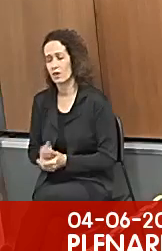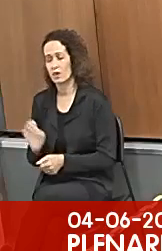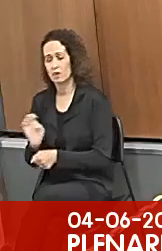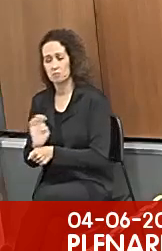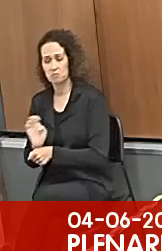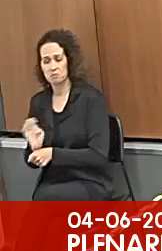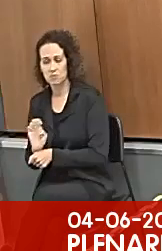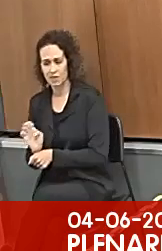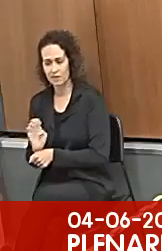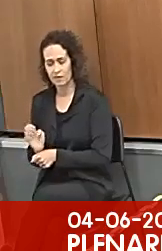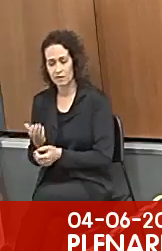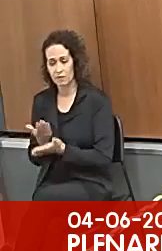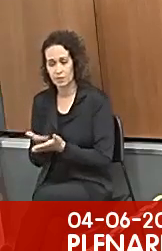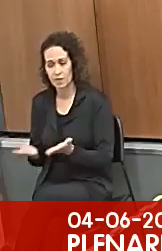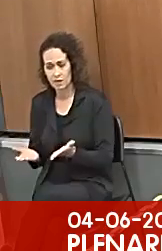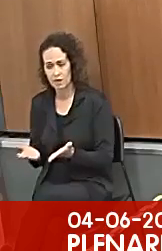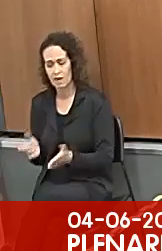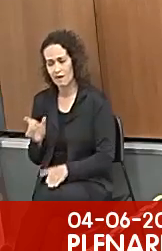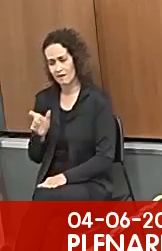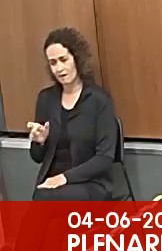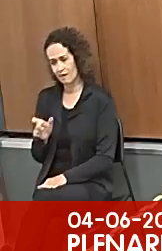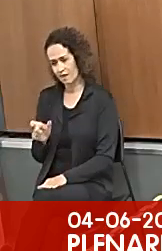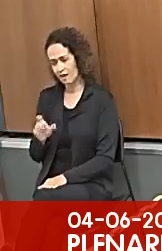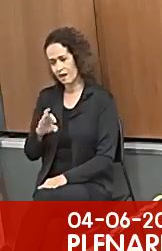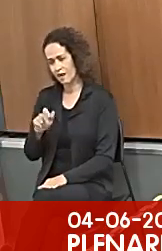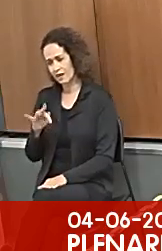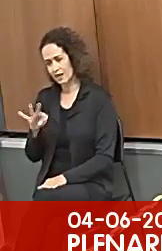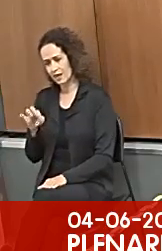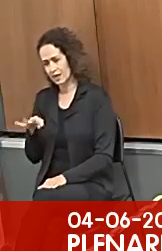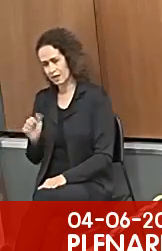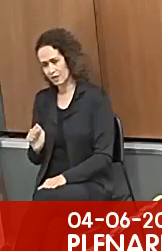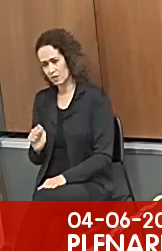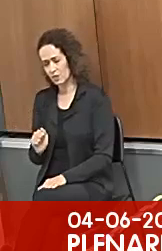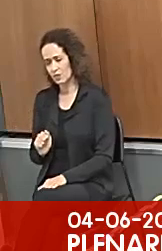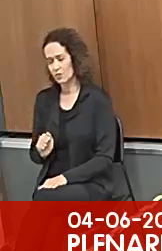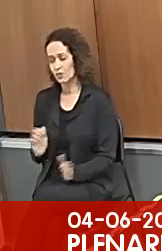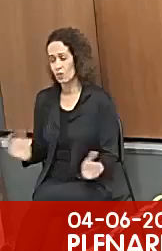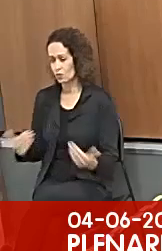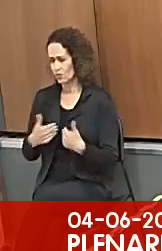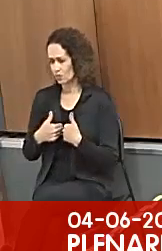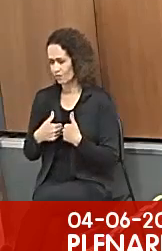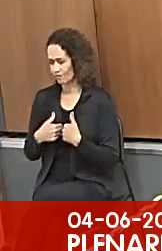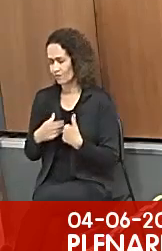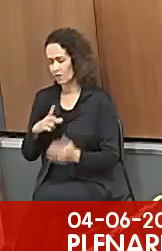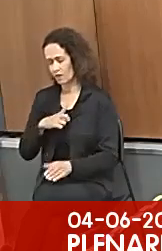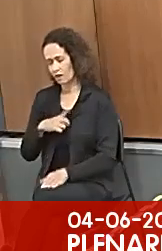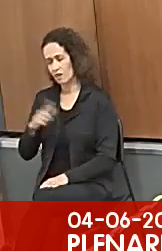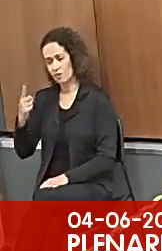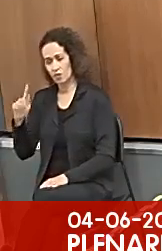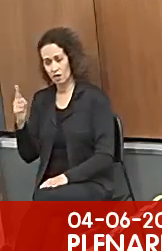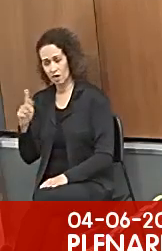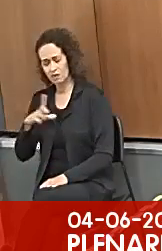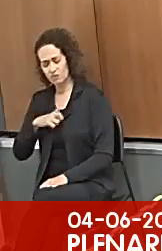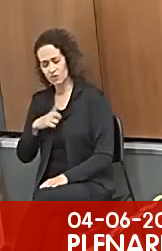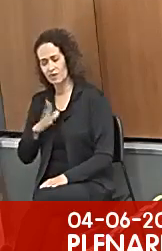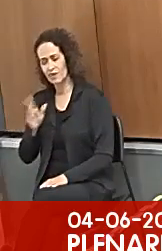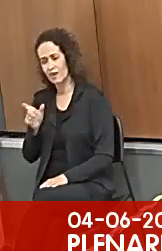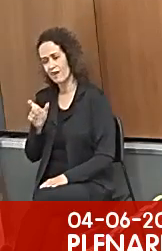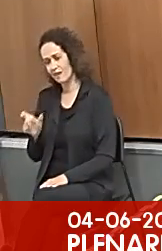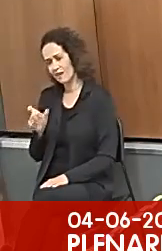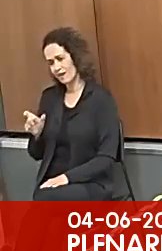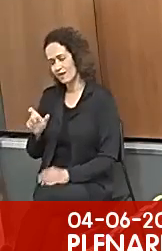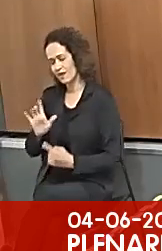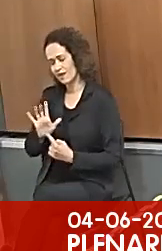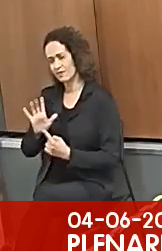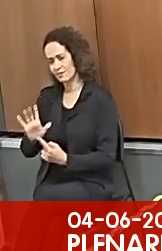a carteira do autista. Nós temos estados como Goiás, que já tem disponível a carteira que identifica